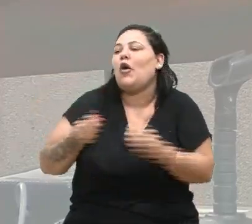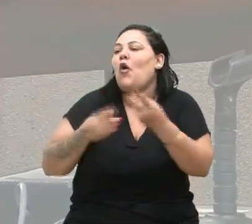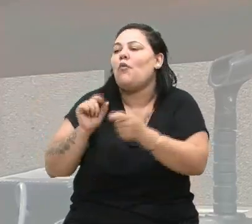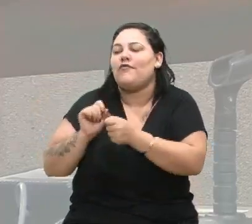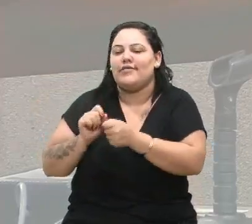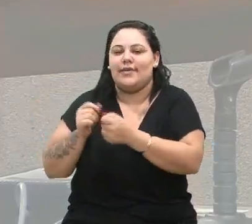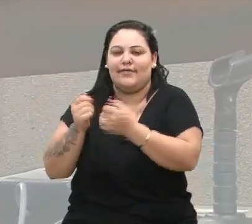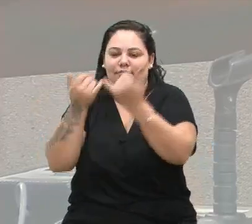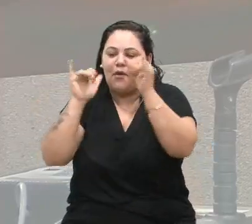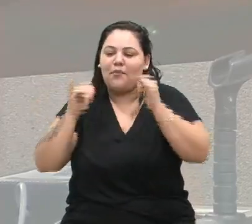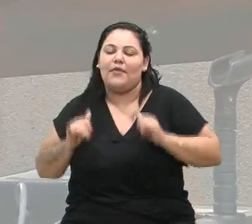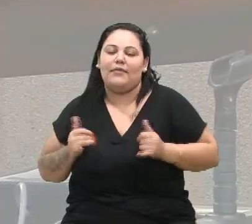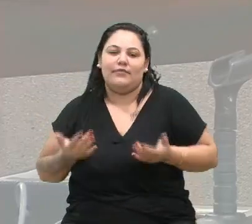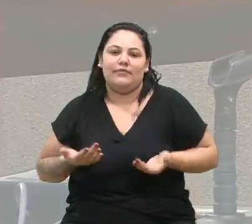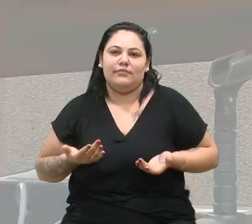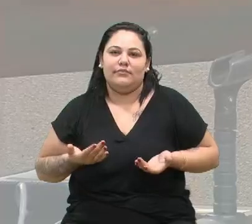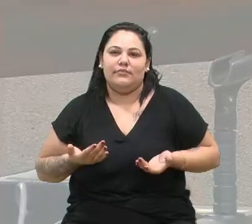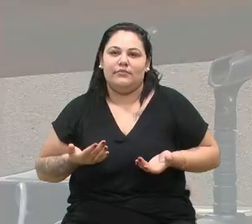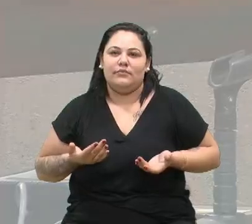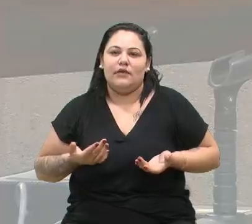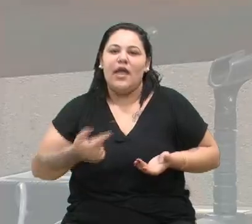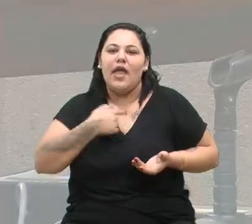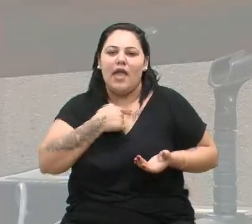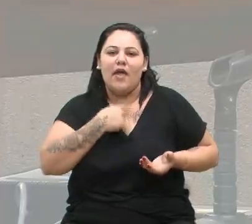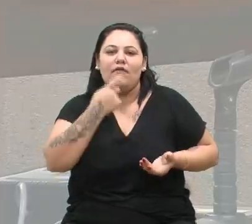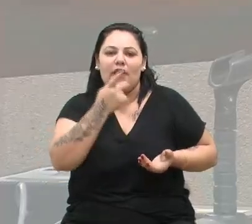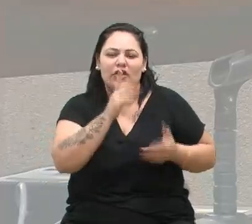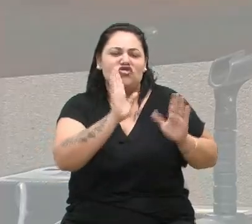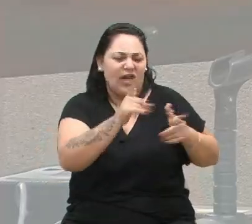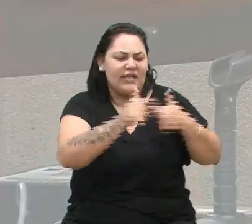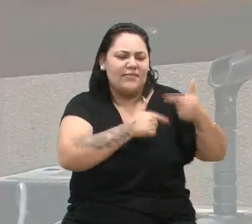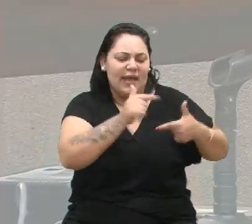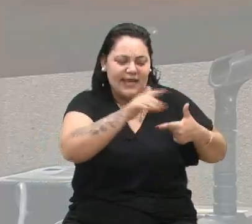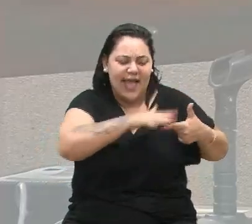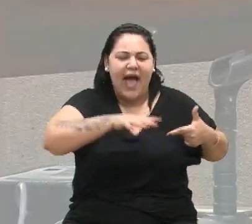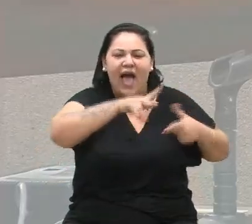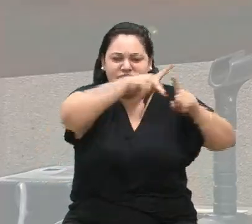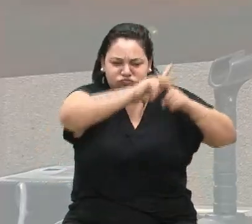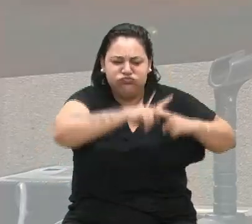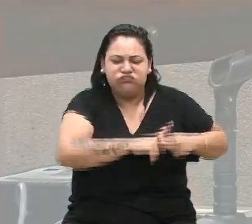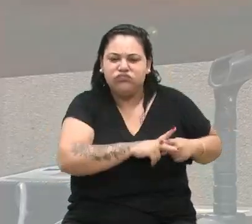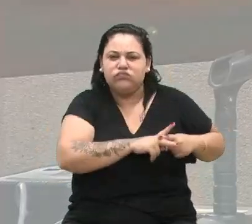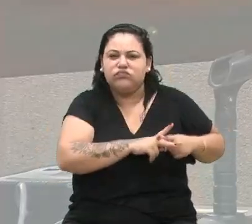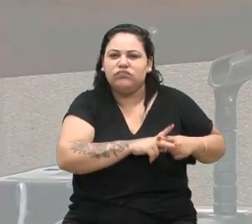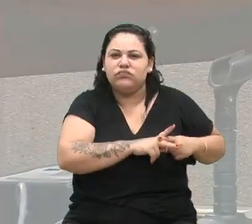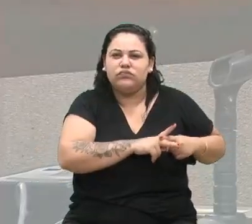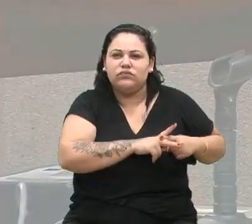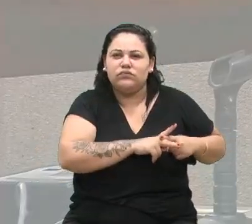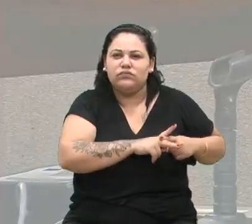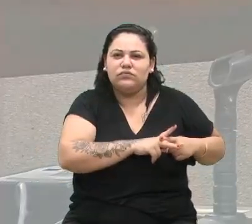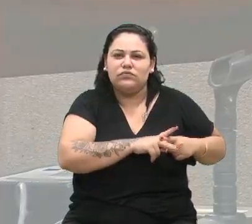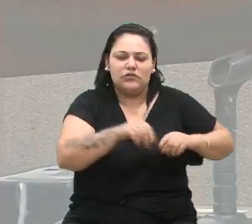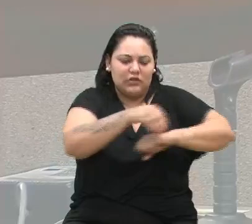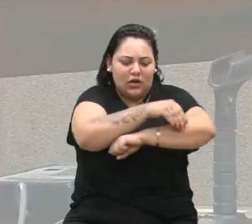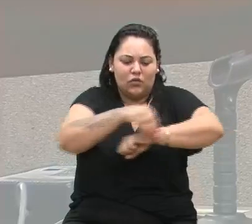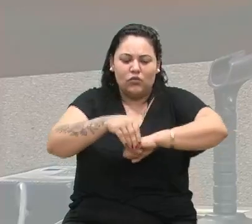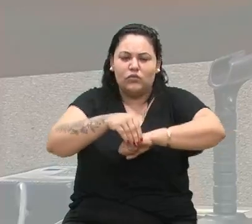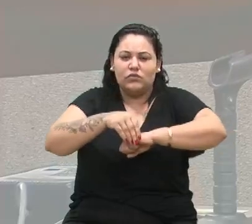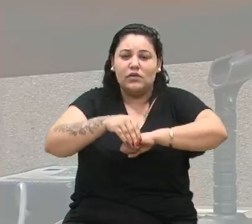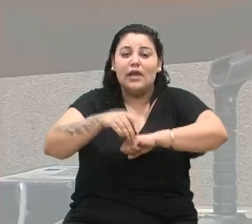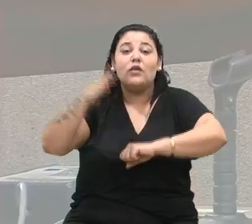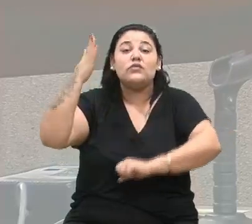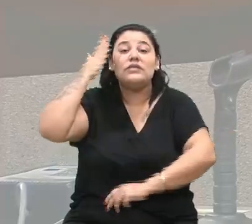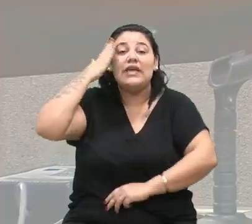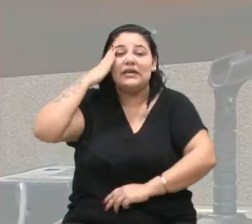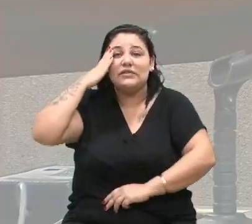Camilles? Eu que lancei cabo de fibra ótica, que fui operador de telecom, junto com os guri da rua, os guri da telecom, sei